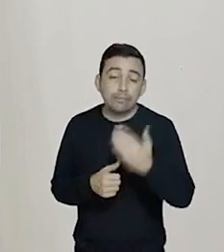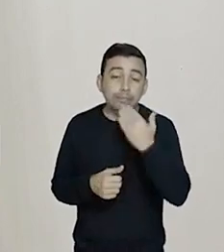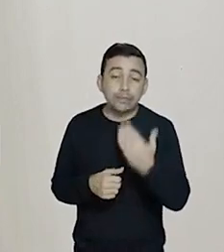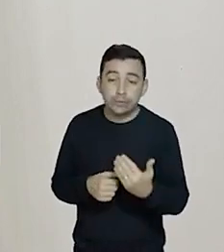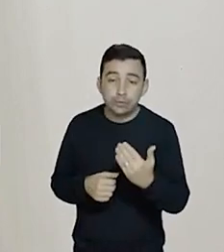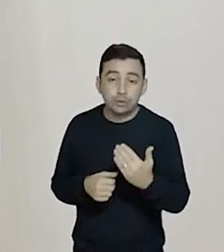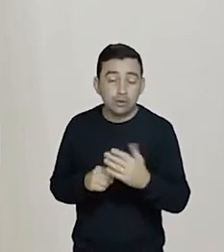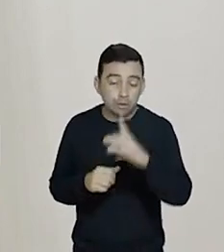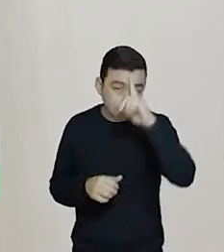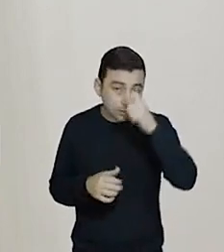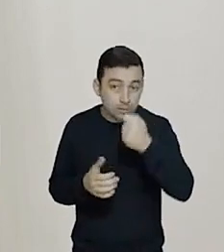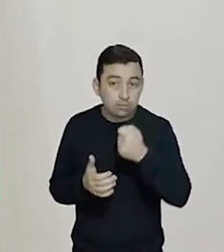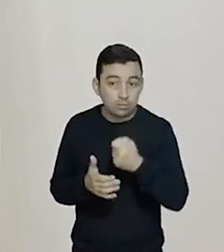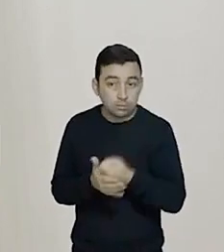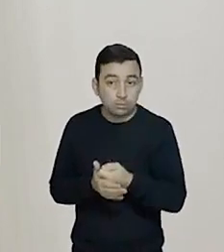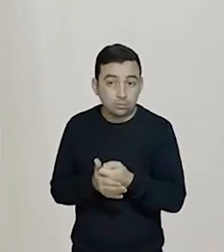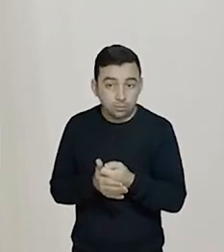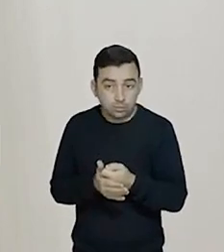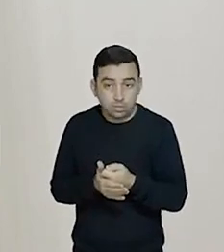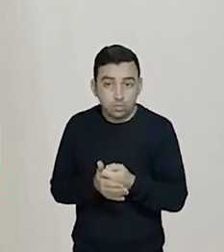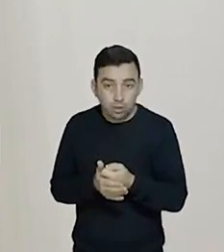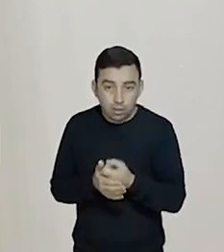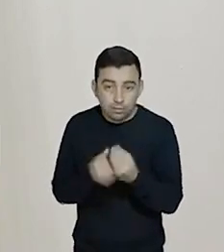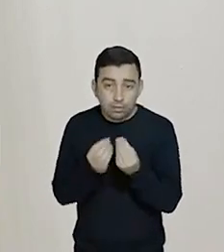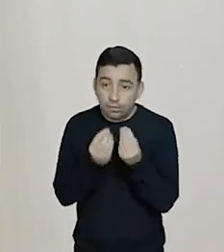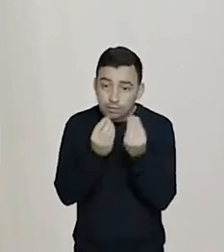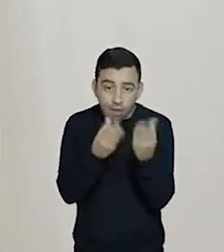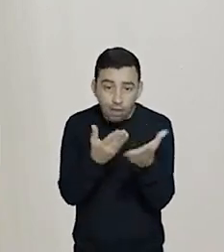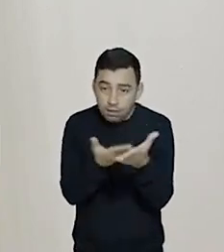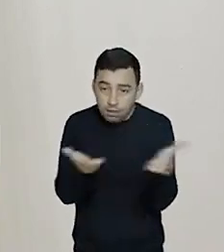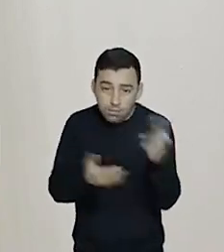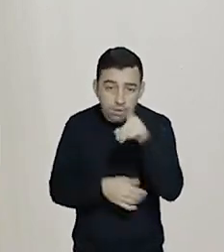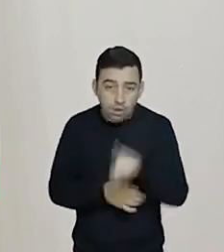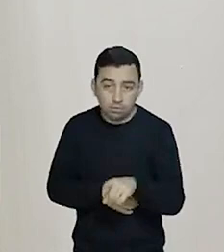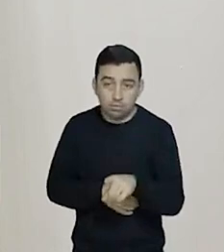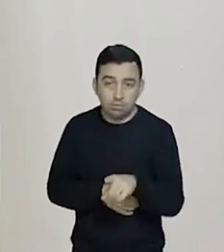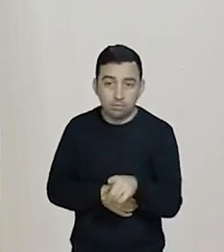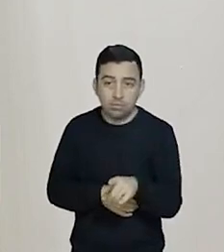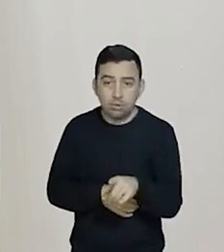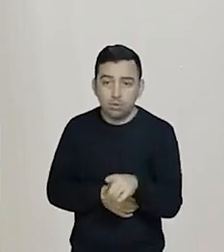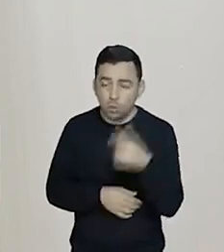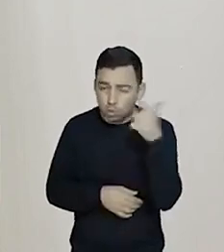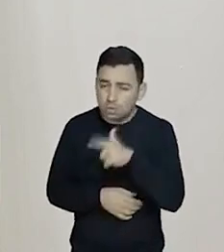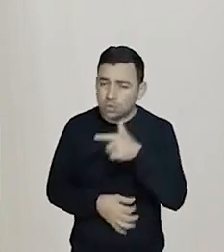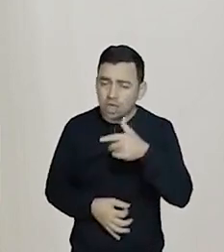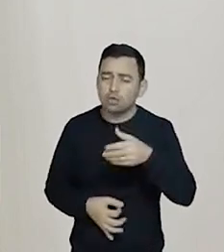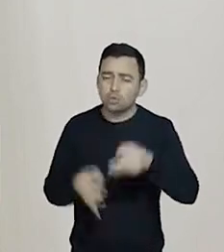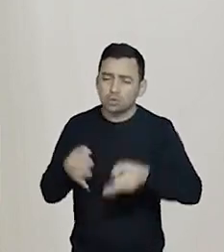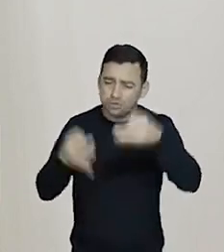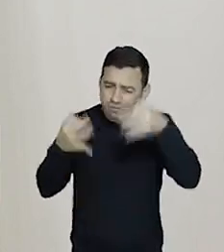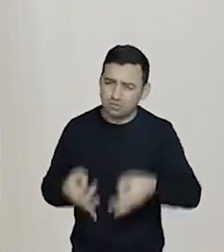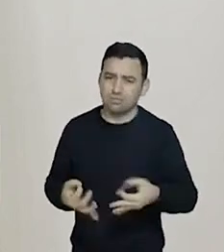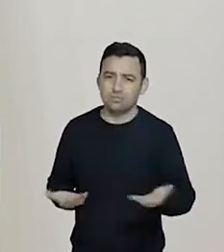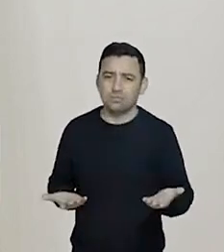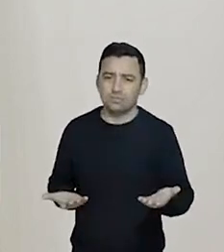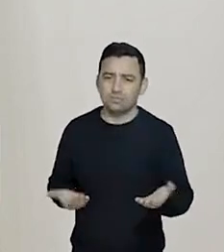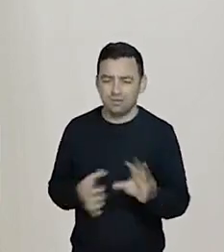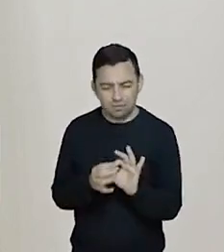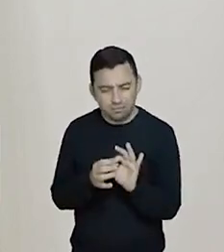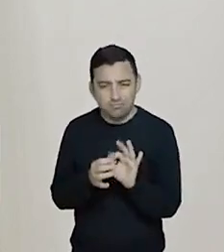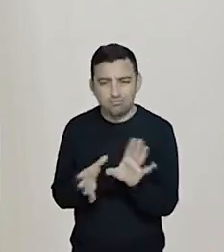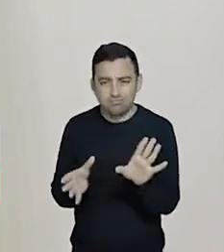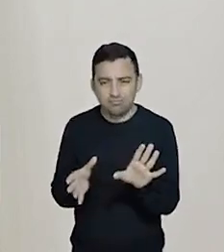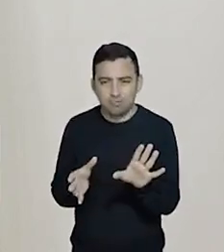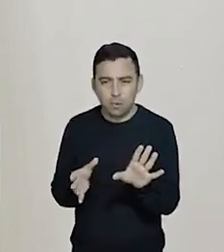decisão que conceda eles o direito fazendo justiça para todo mundo liberando